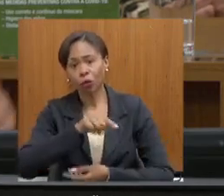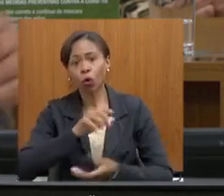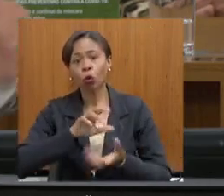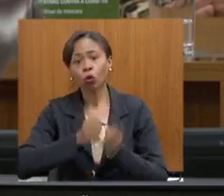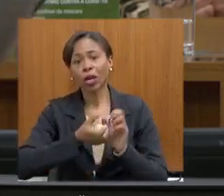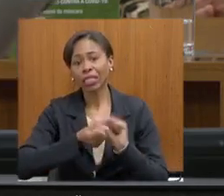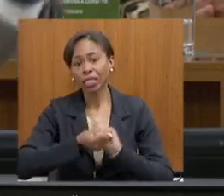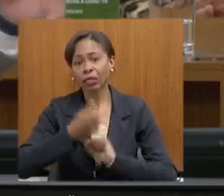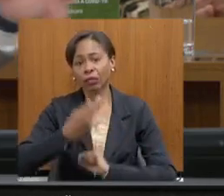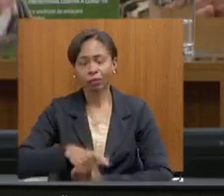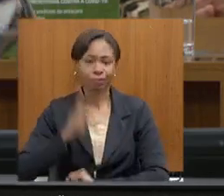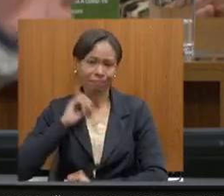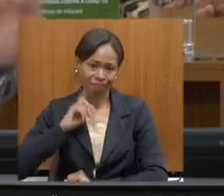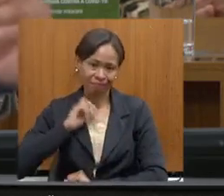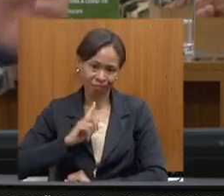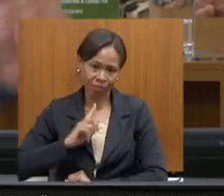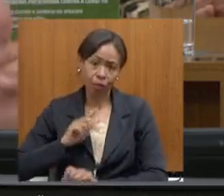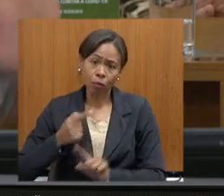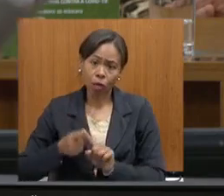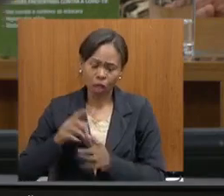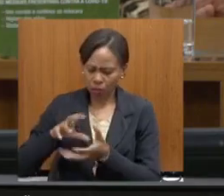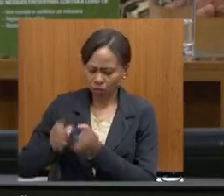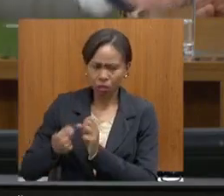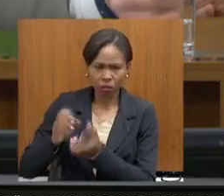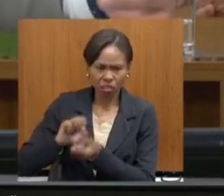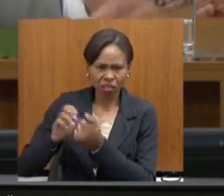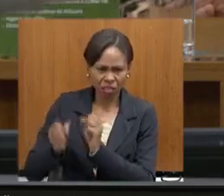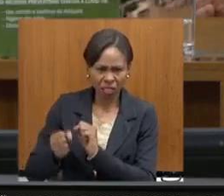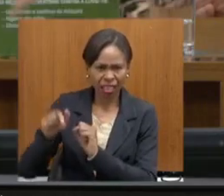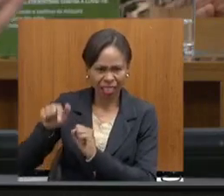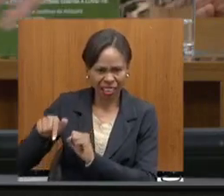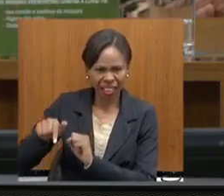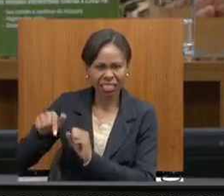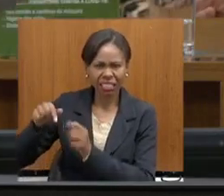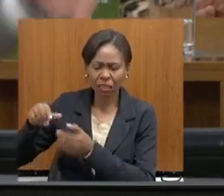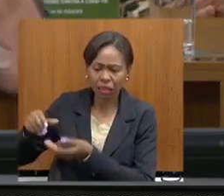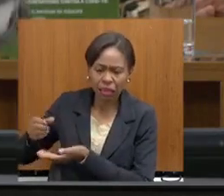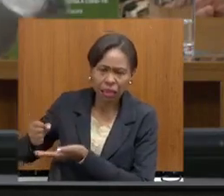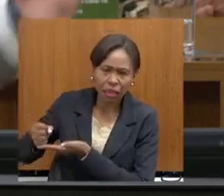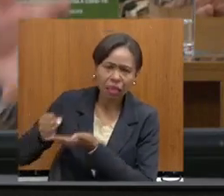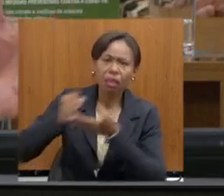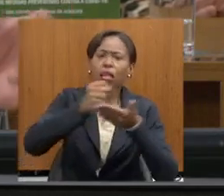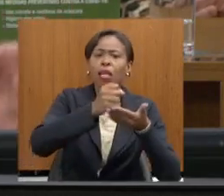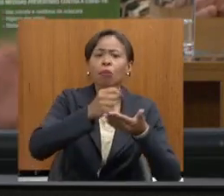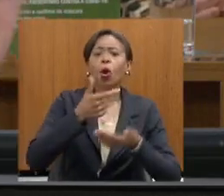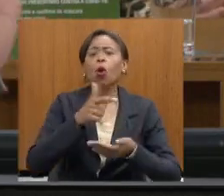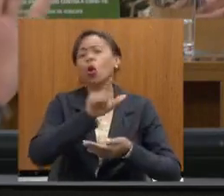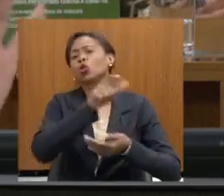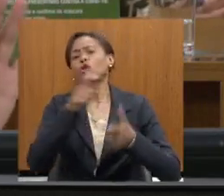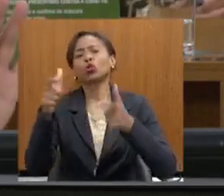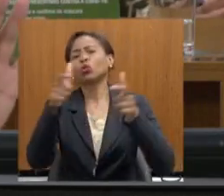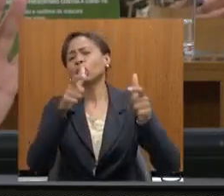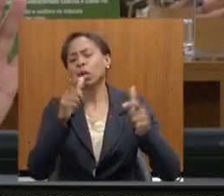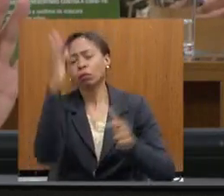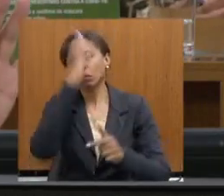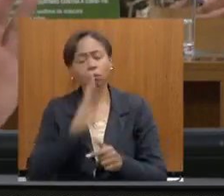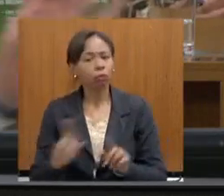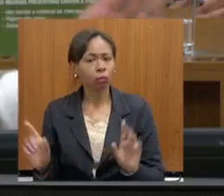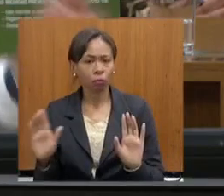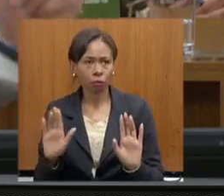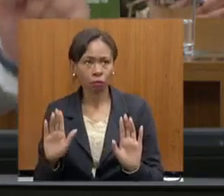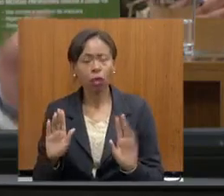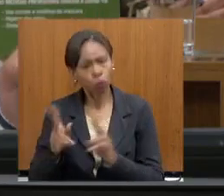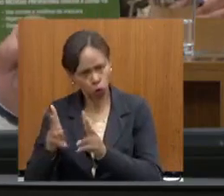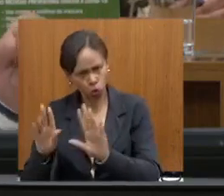artesão né e cumprir aquela linha padronizada de levar o artesão para diversas feiras no Brasil isso não deixou de ser